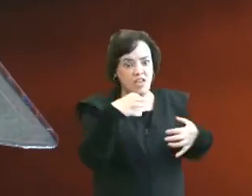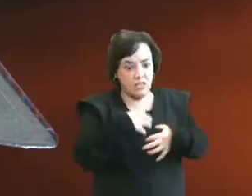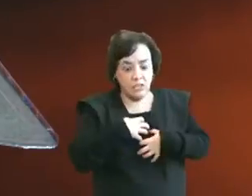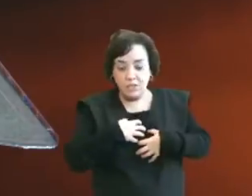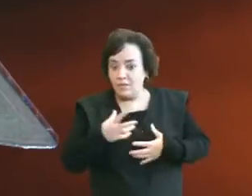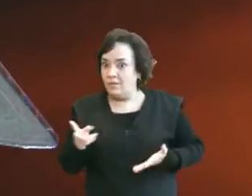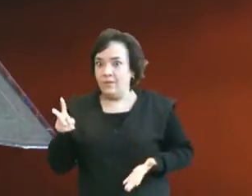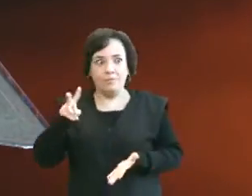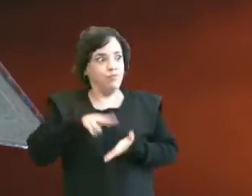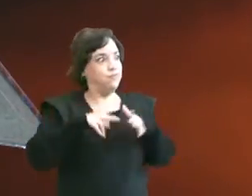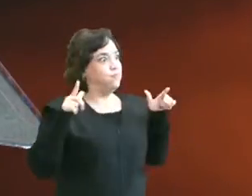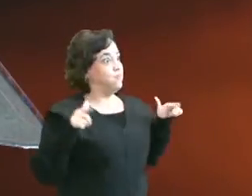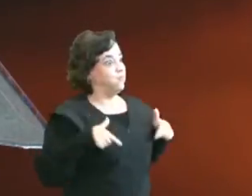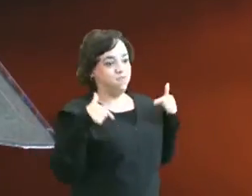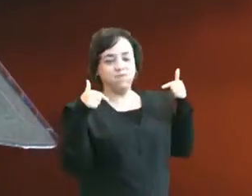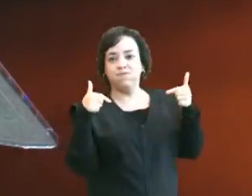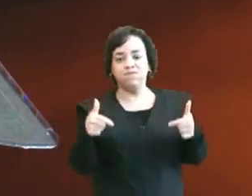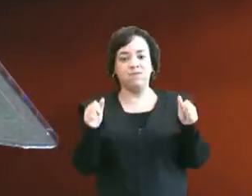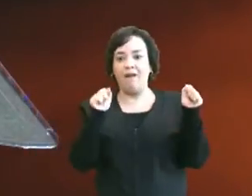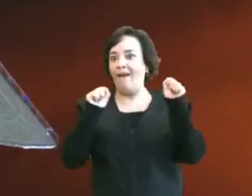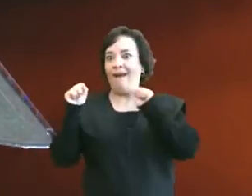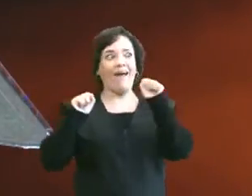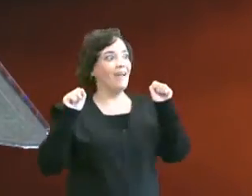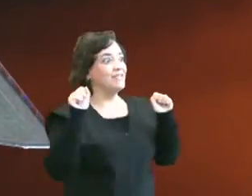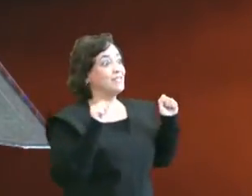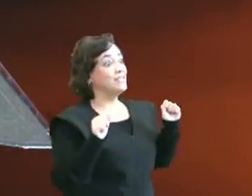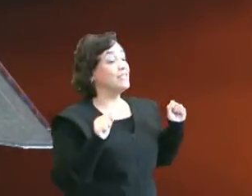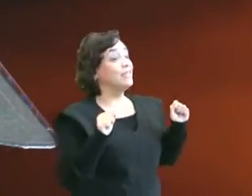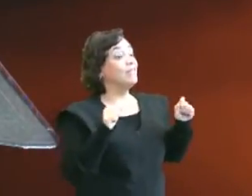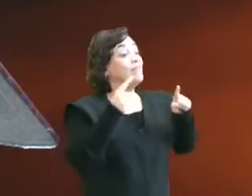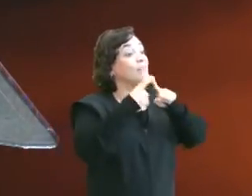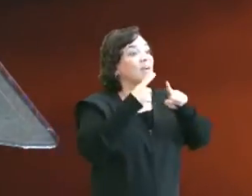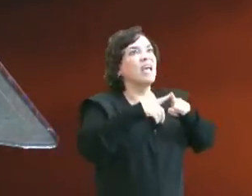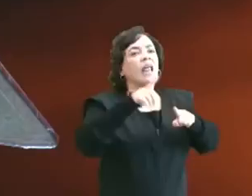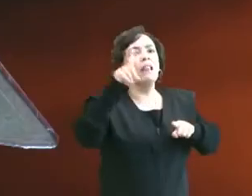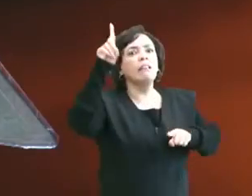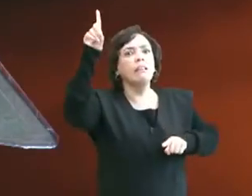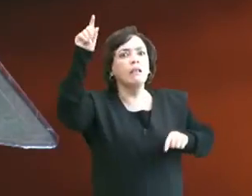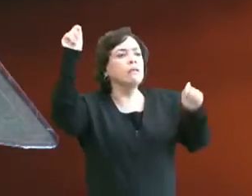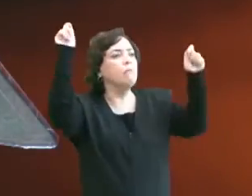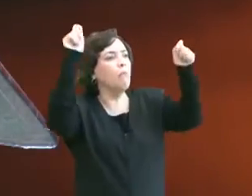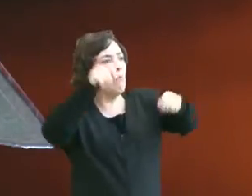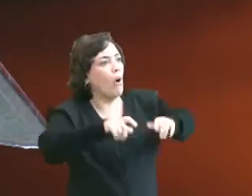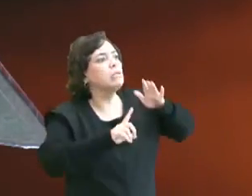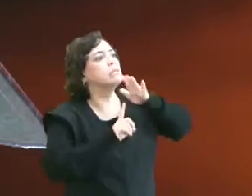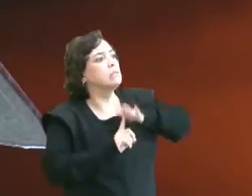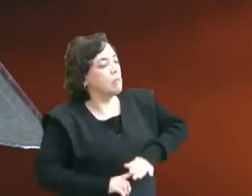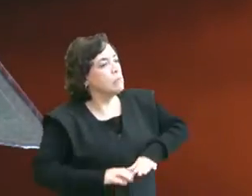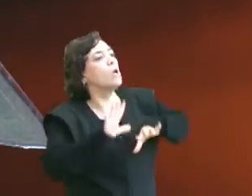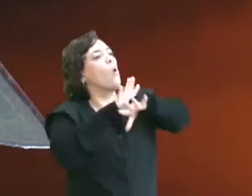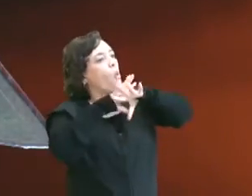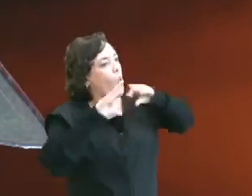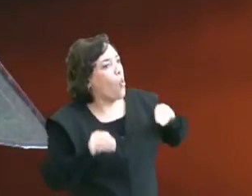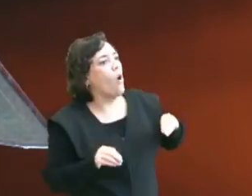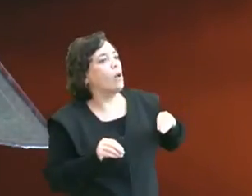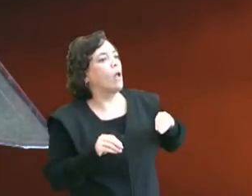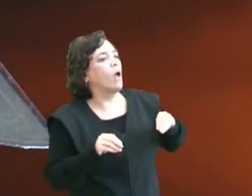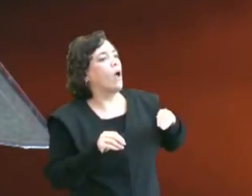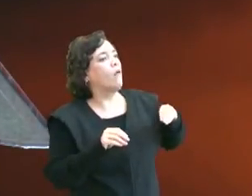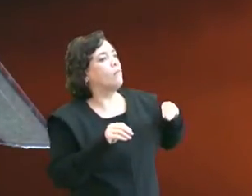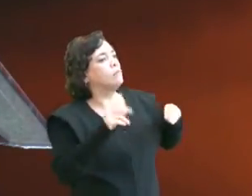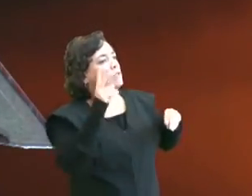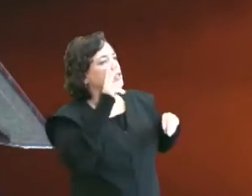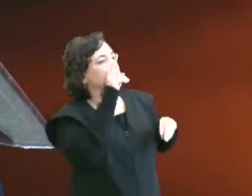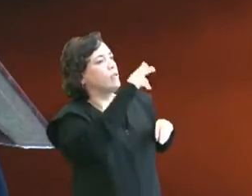levantar e produzir com excelência, porque o Deus que cura a depressão da irmã que ouvimos hoje aqui falando,